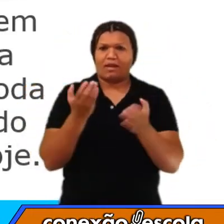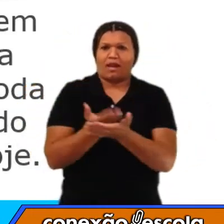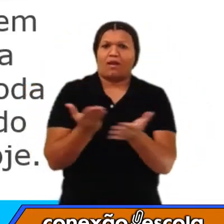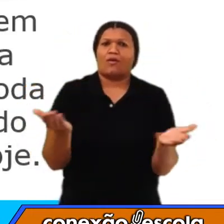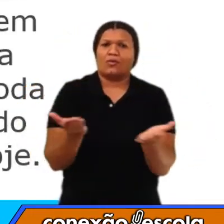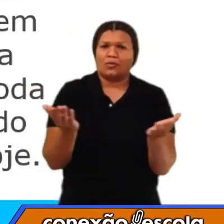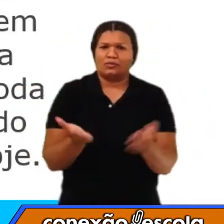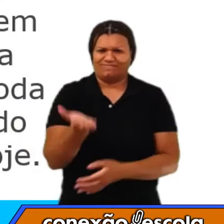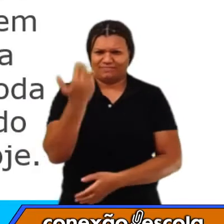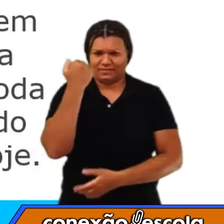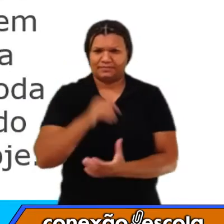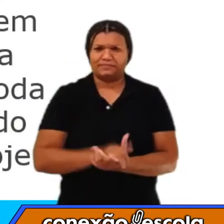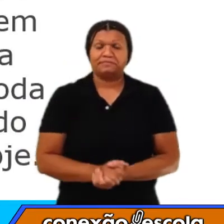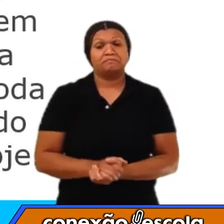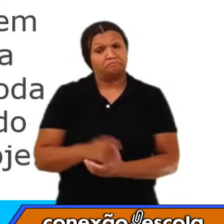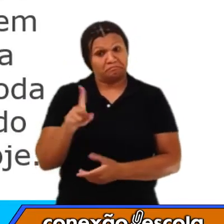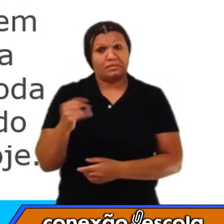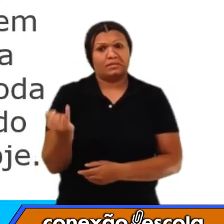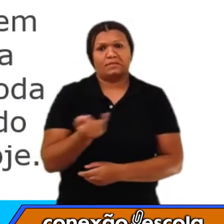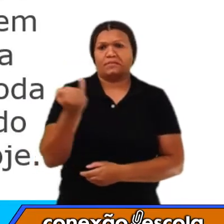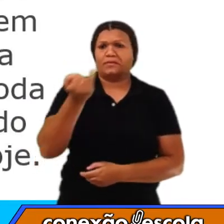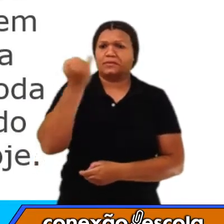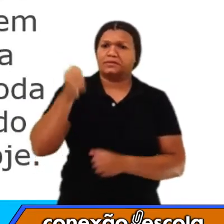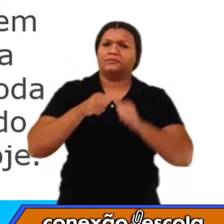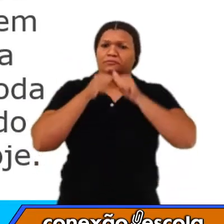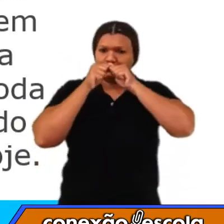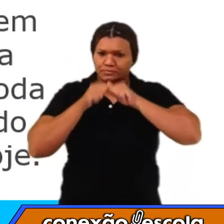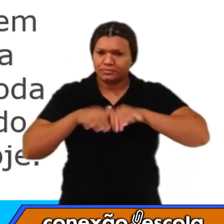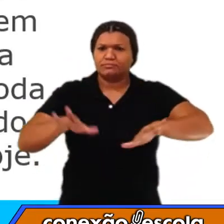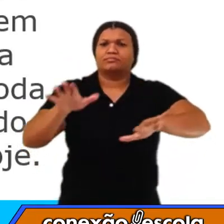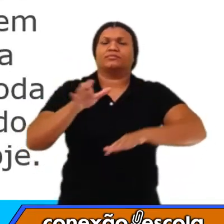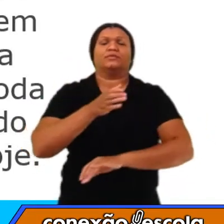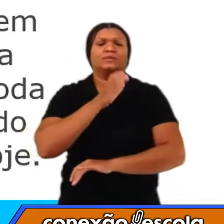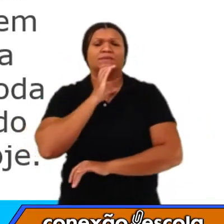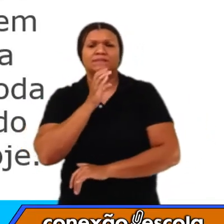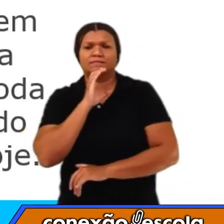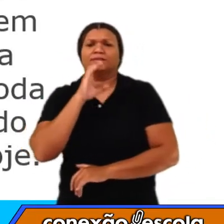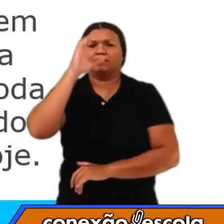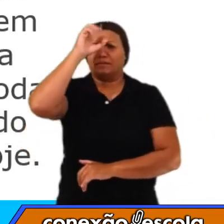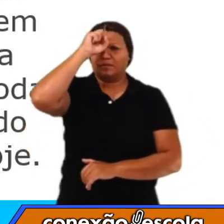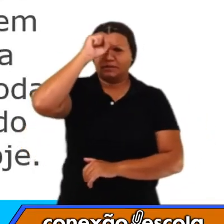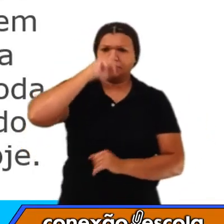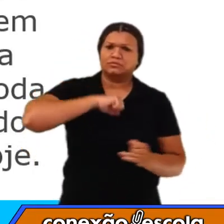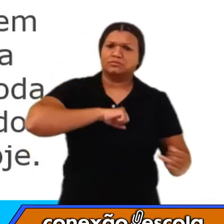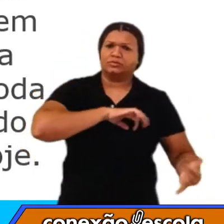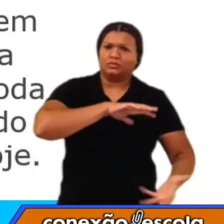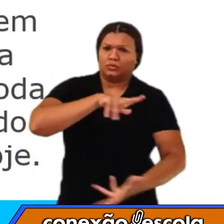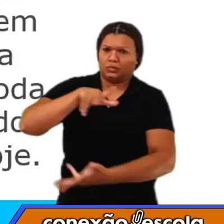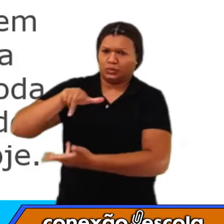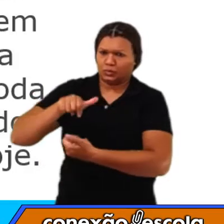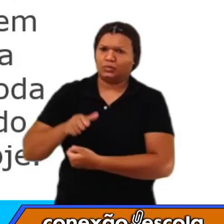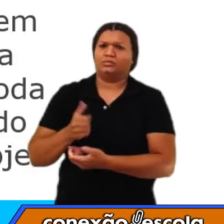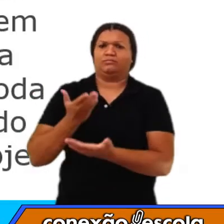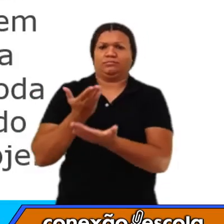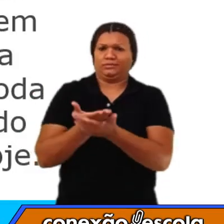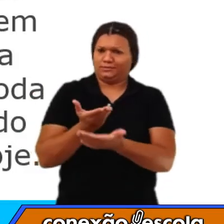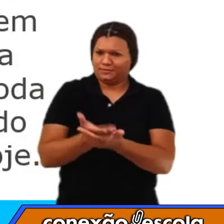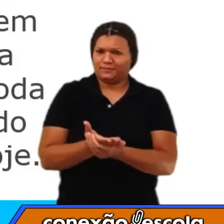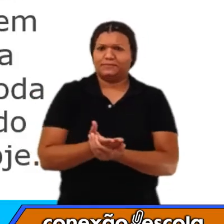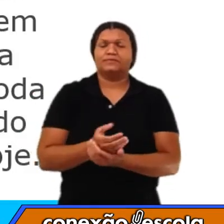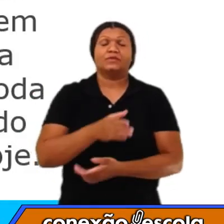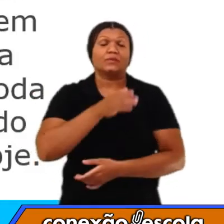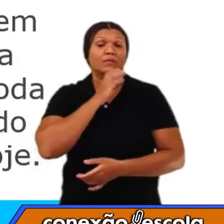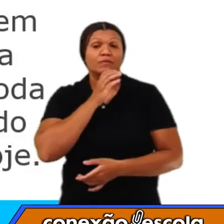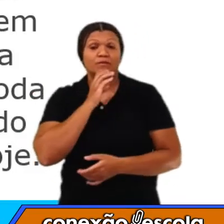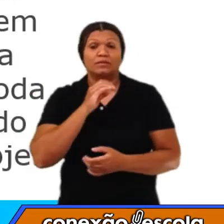massa. Afinal, é importante propagar os conhecimentos aprendidos no universo escolar. No nosso caso, os conhecimentos